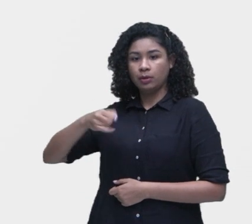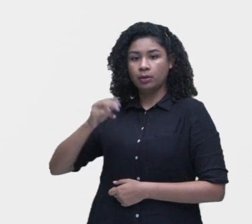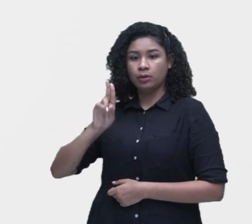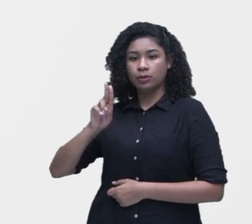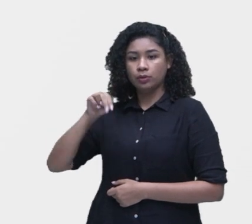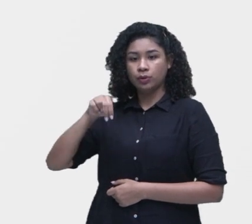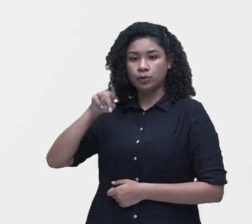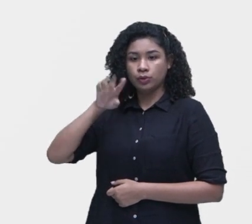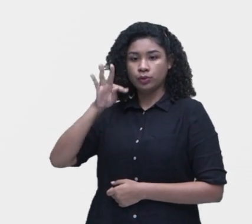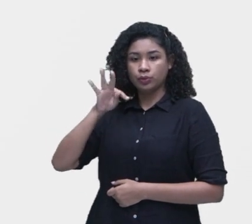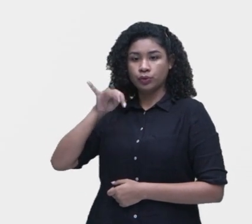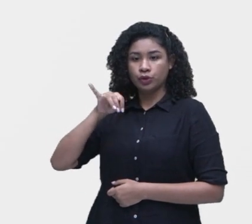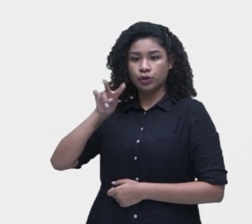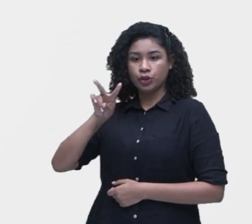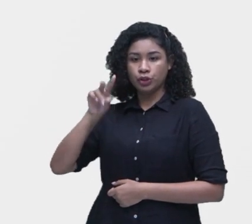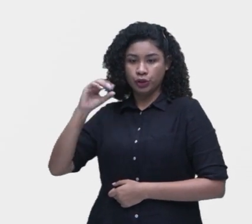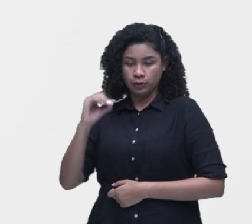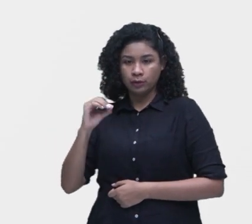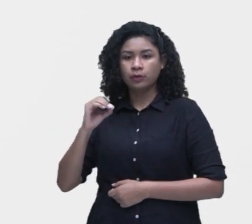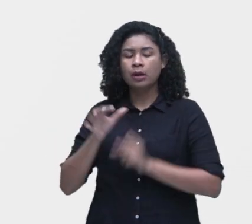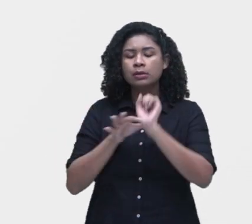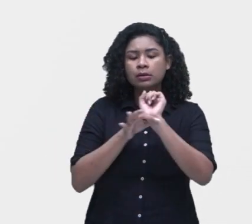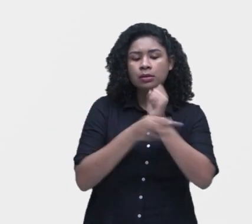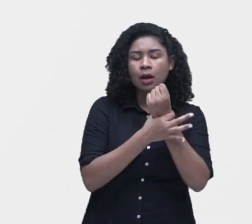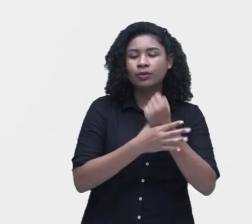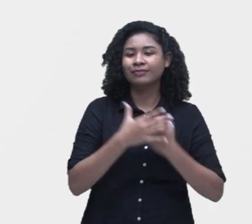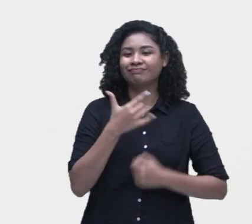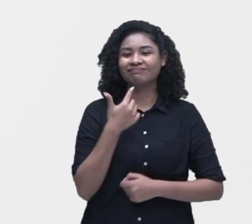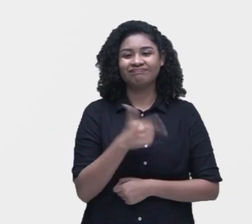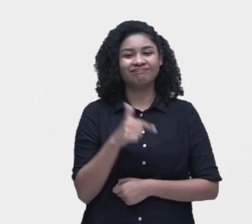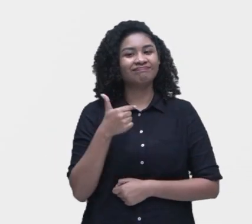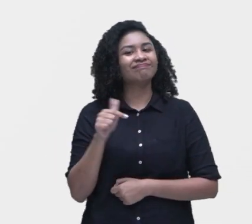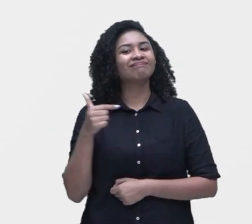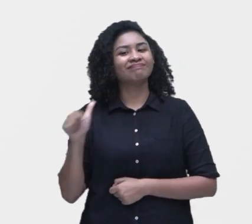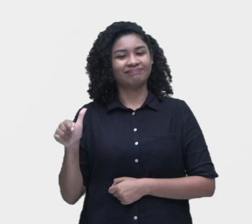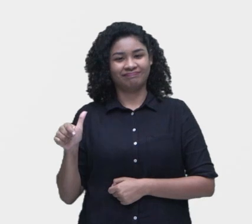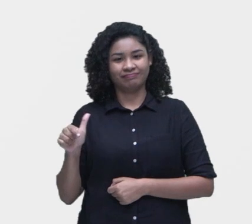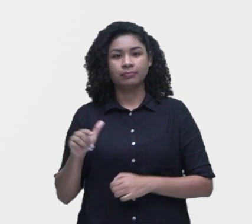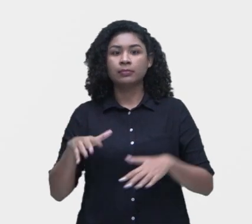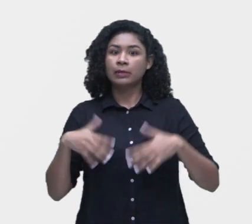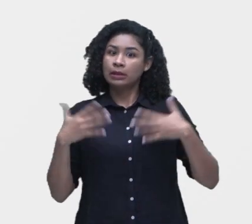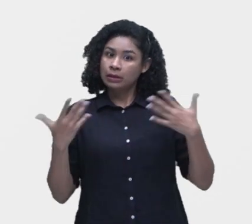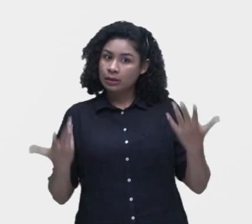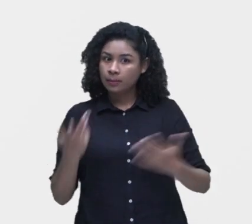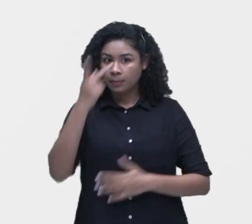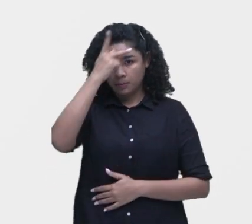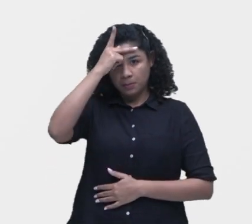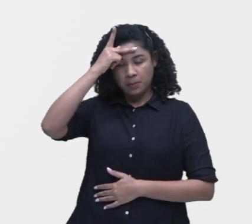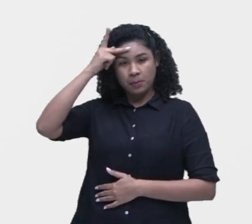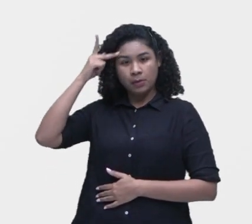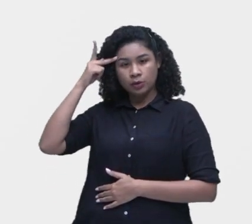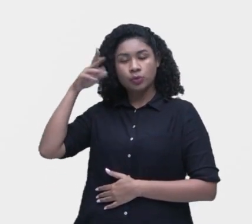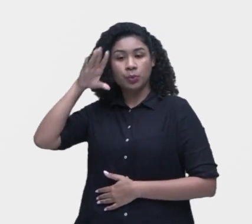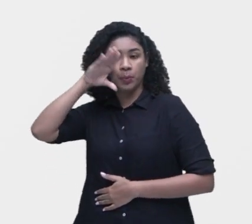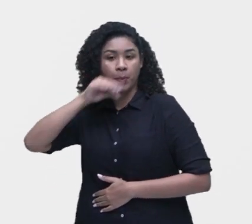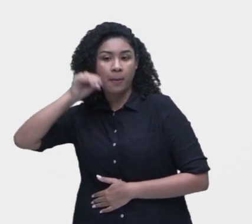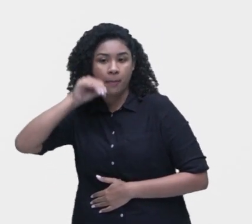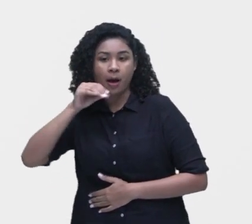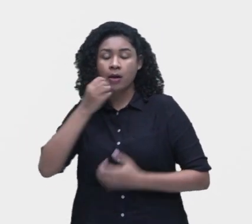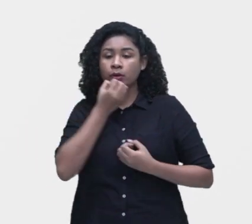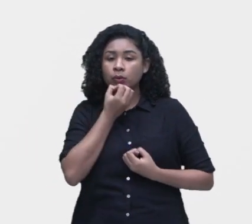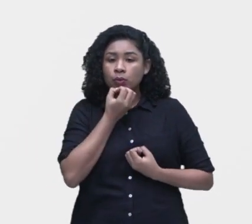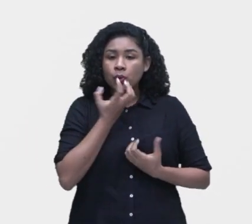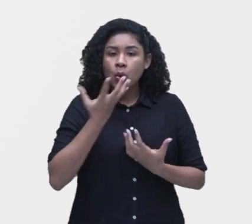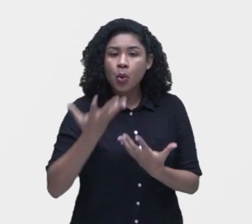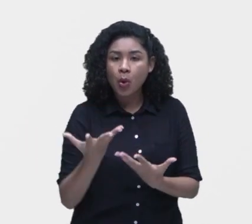não mais uma certeza. Então, a pessoa que fala exprime o fato de modo duvidoso.